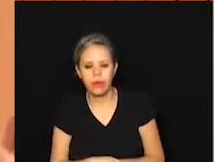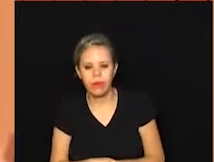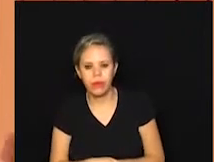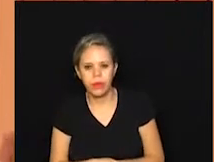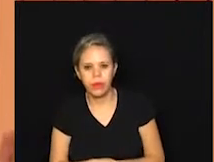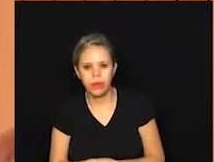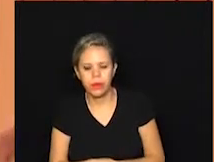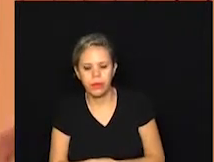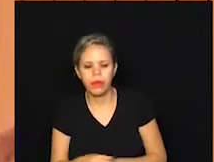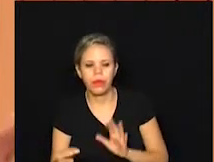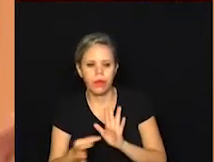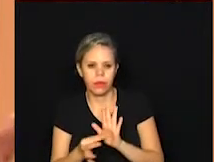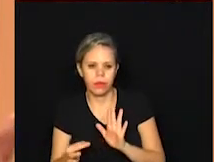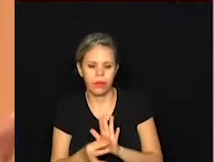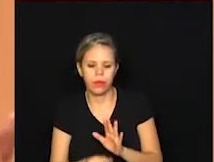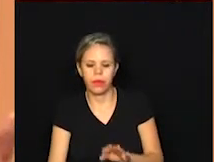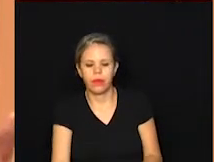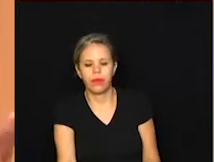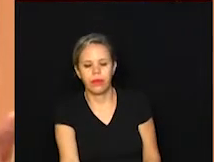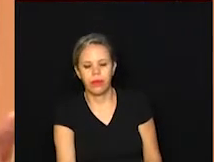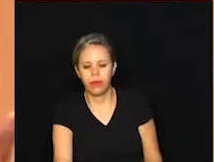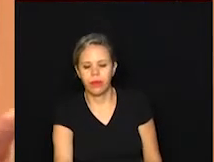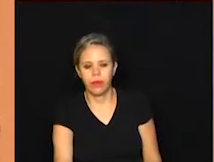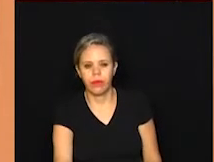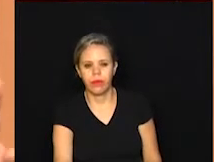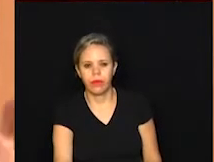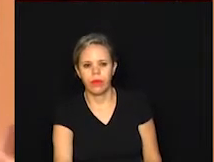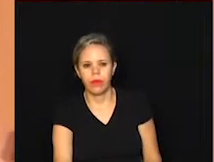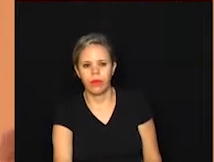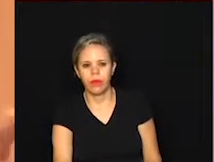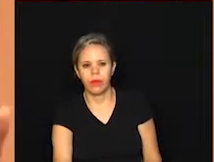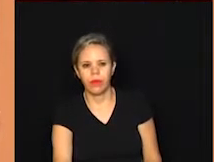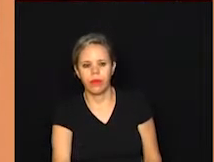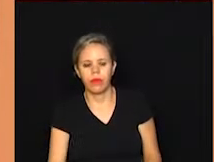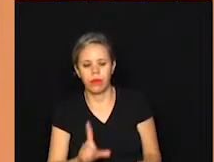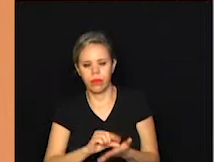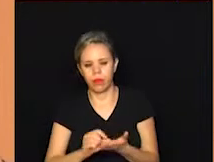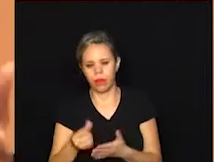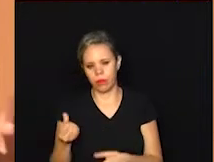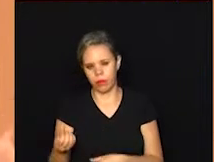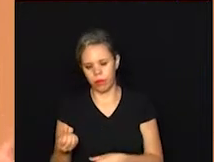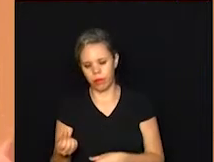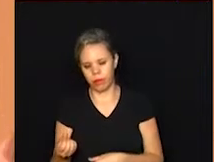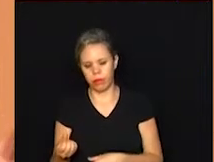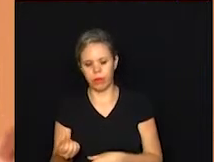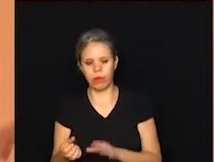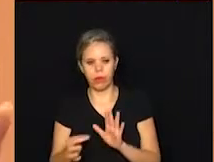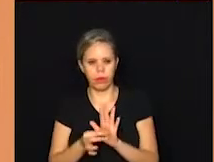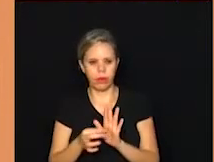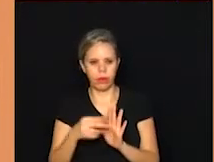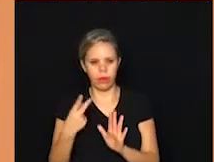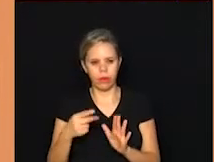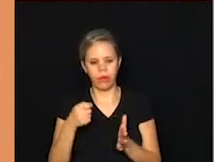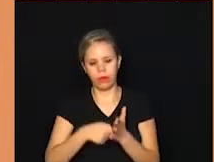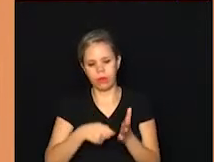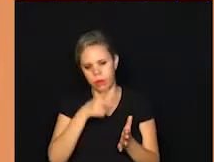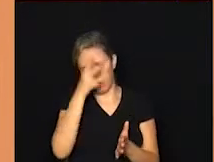essas considerações com relação ao artigo 6º também, né? Com relação às atas